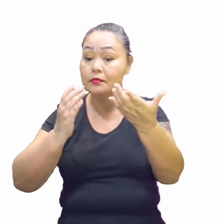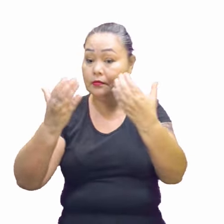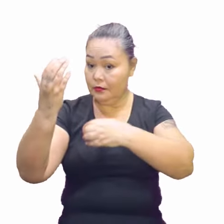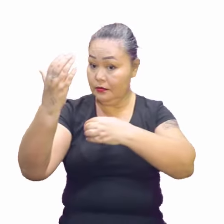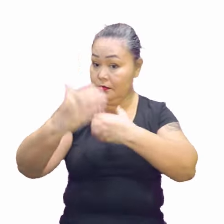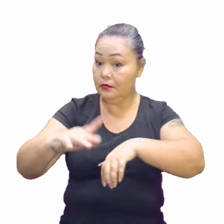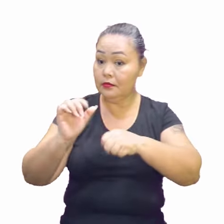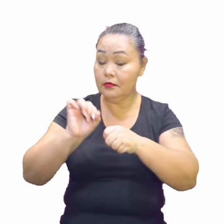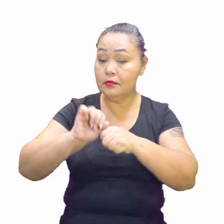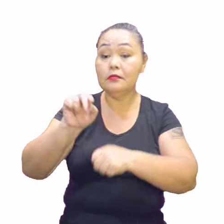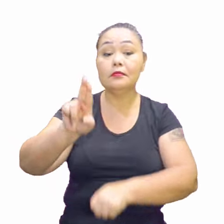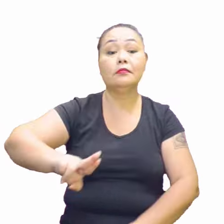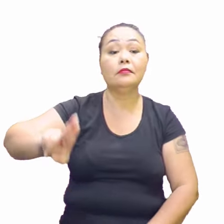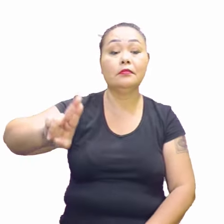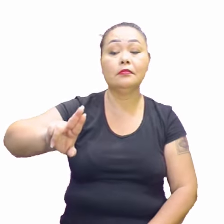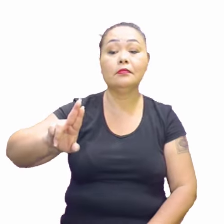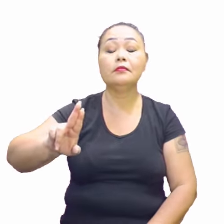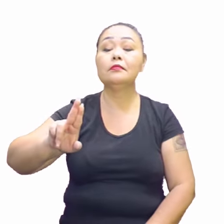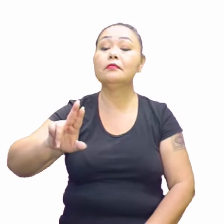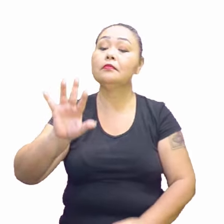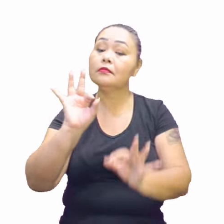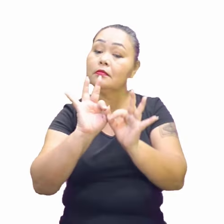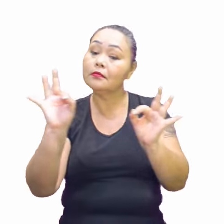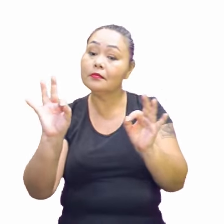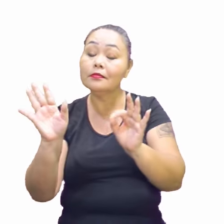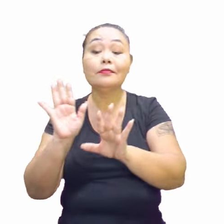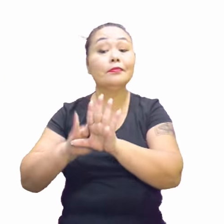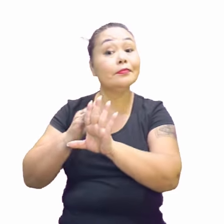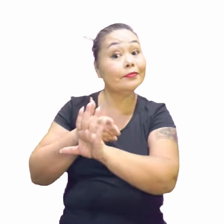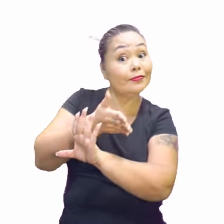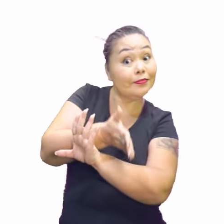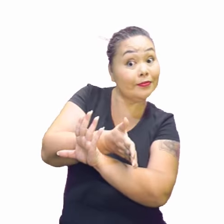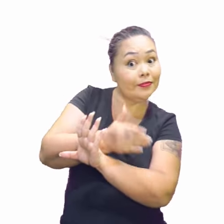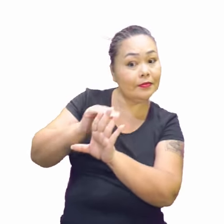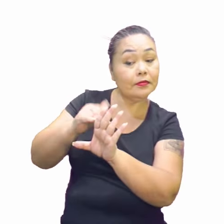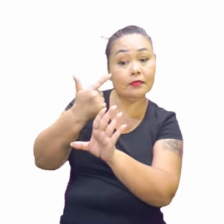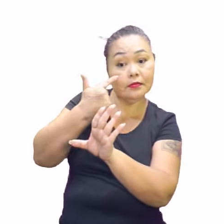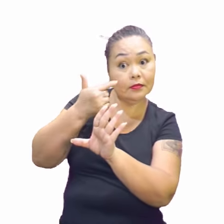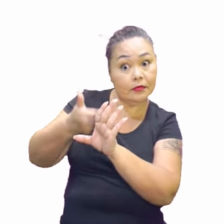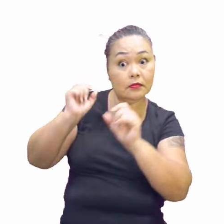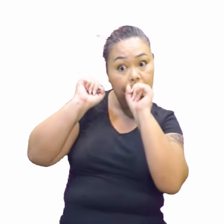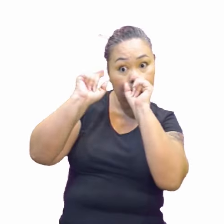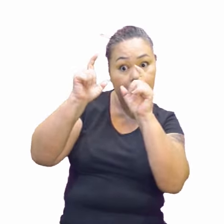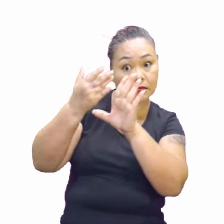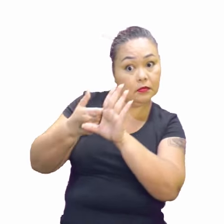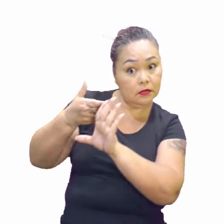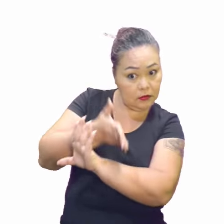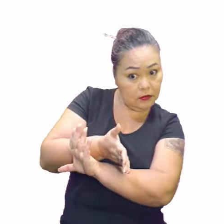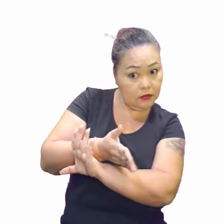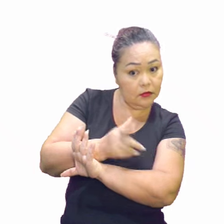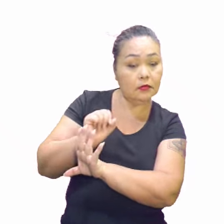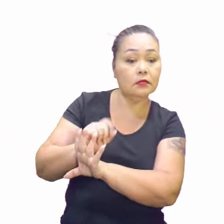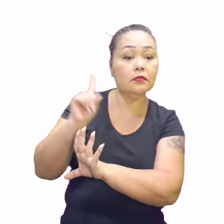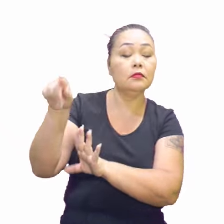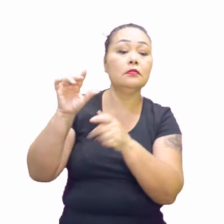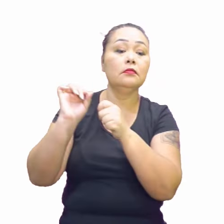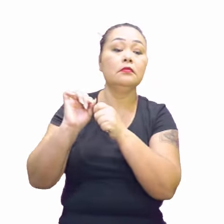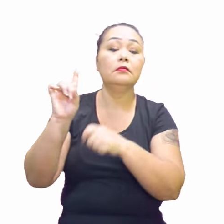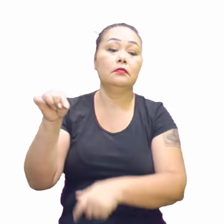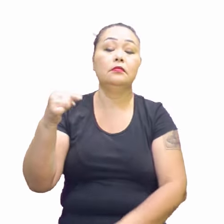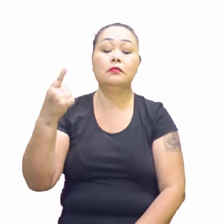concursos. Eles vão usar a ordem indireta. Então, preste atenção para não esquecer. Olha lá, mais